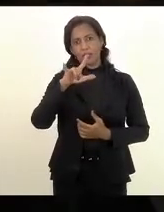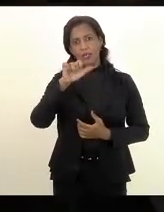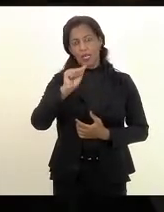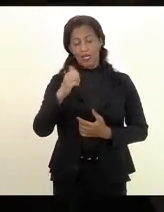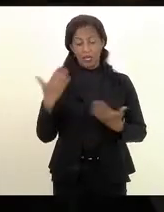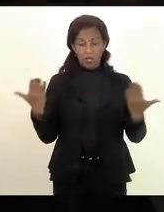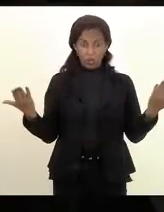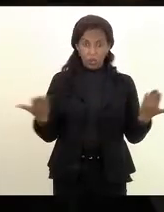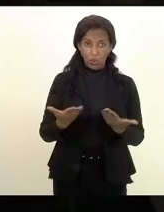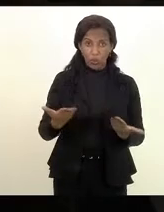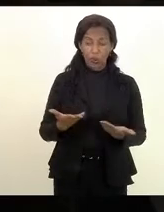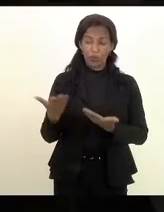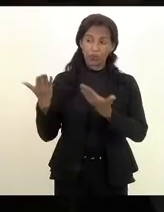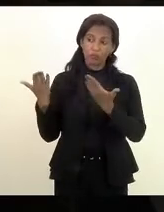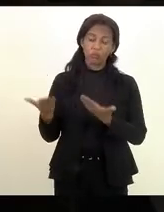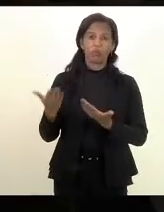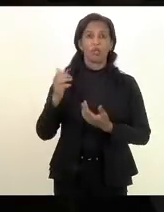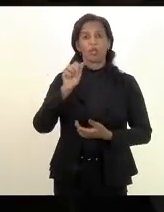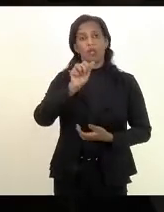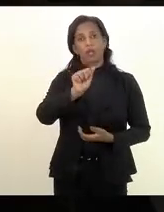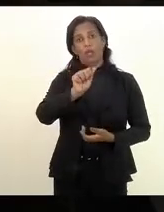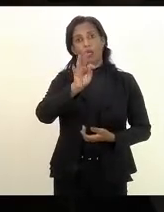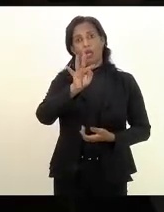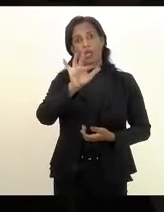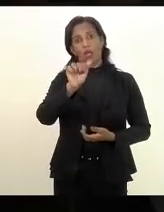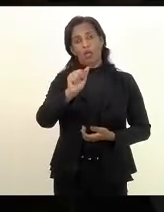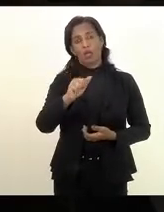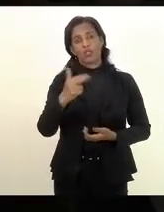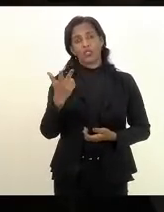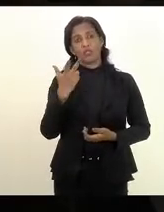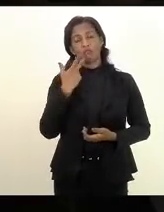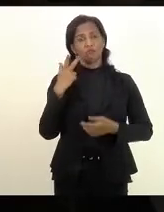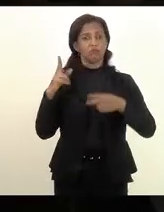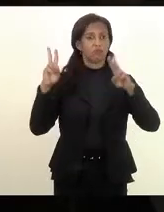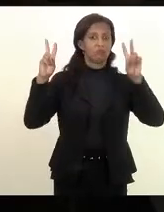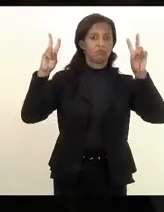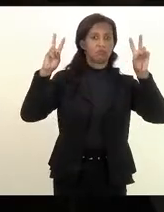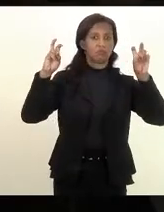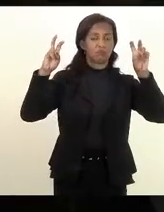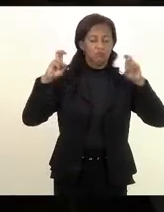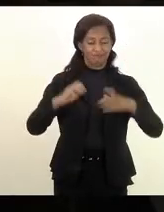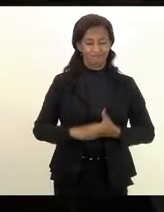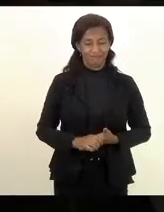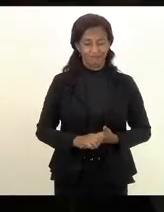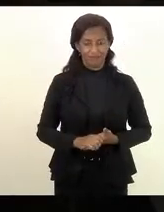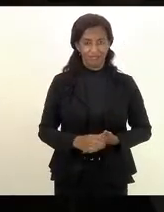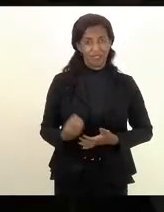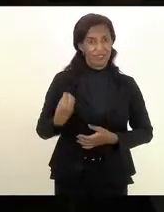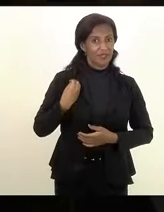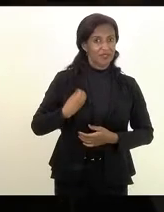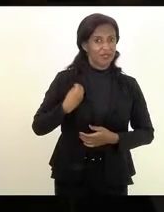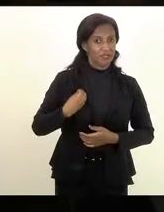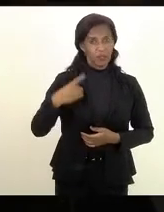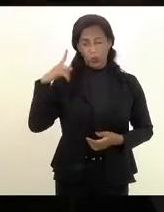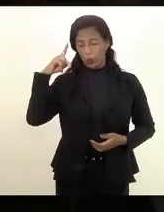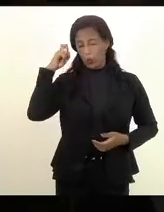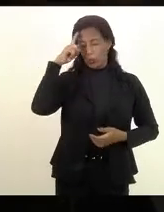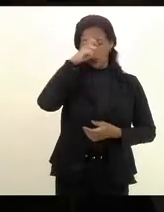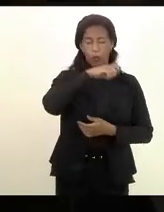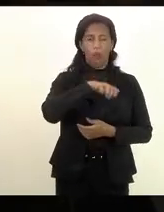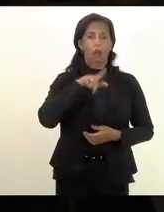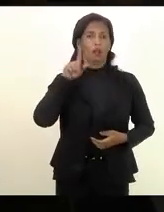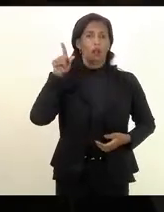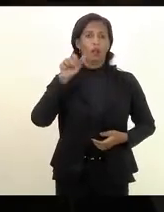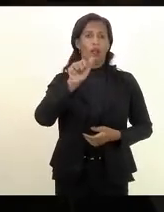pelo deputado Atila Nunes a respeito da situação dramática no Afeganistão